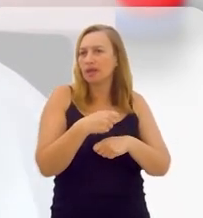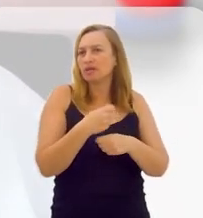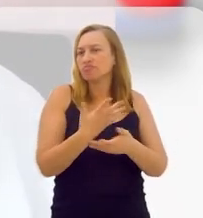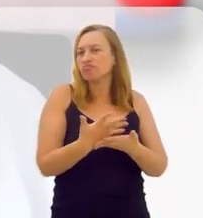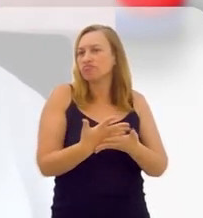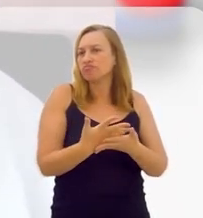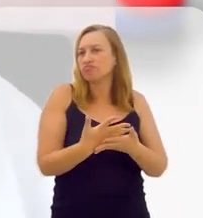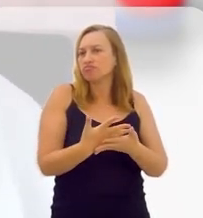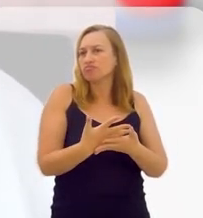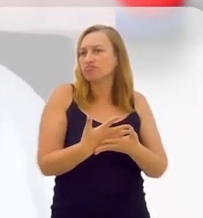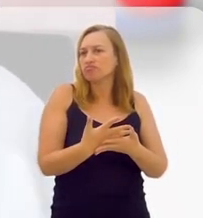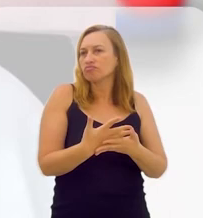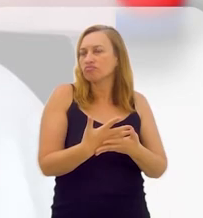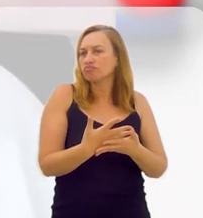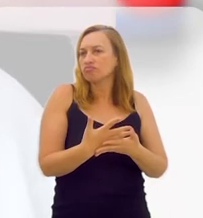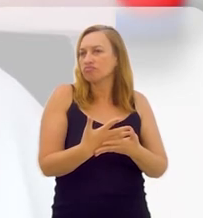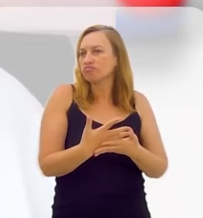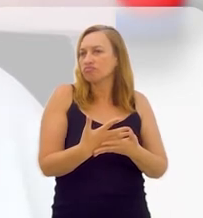a parte